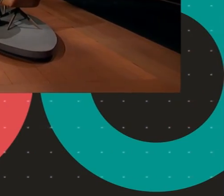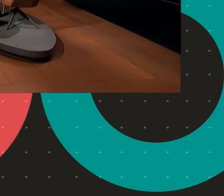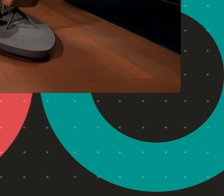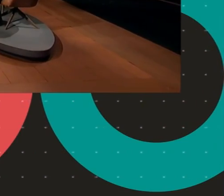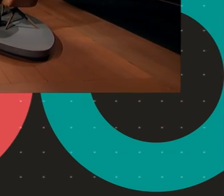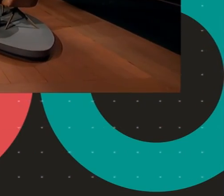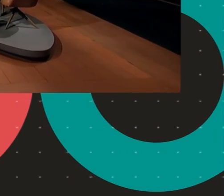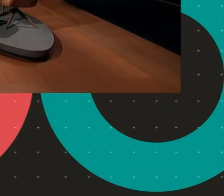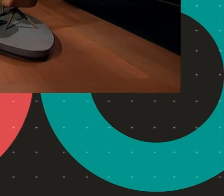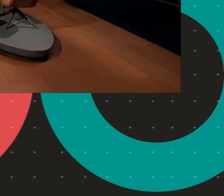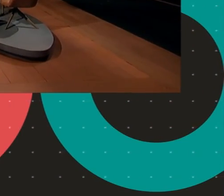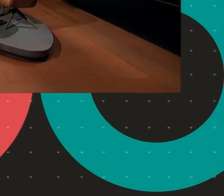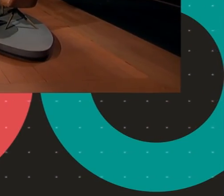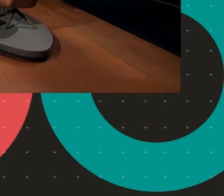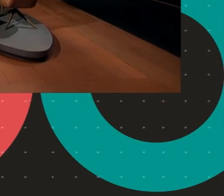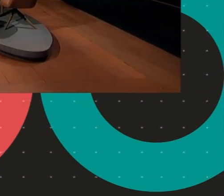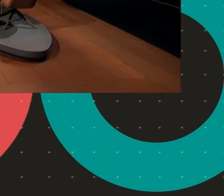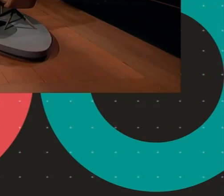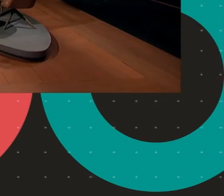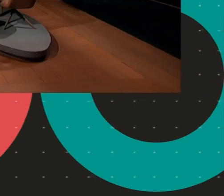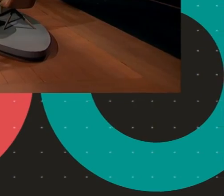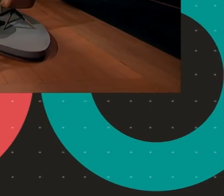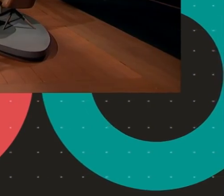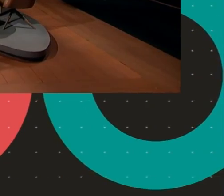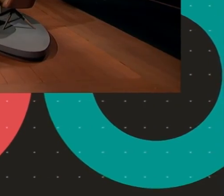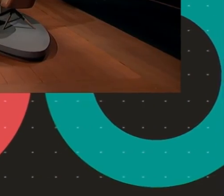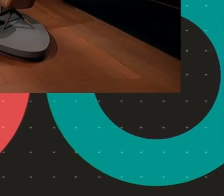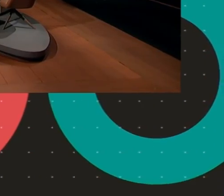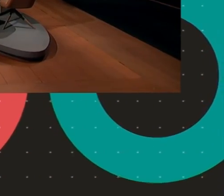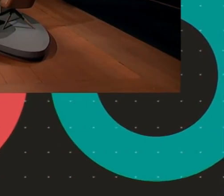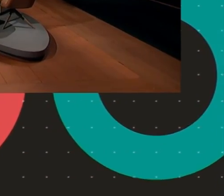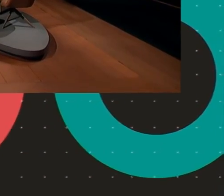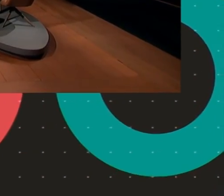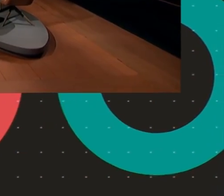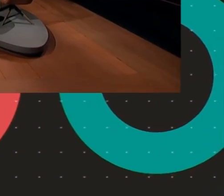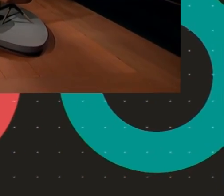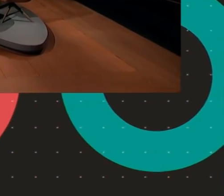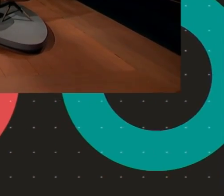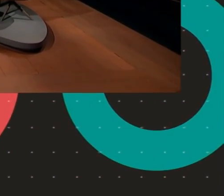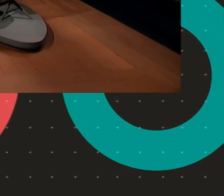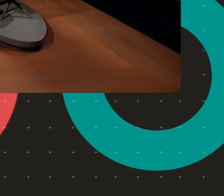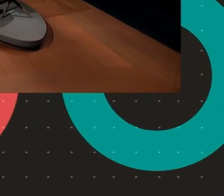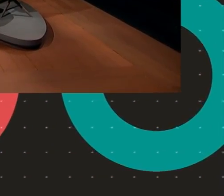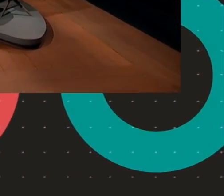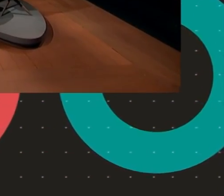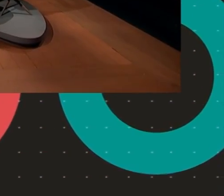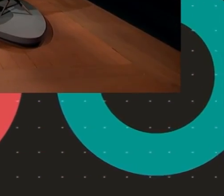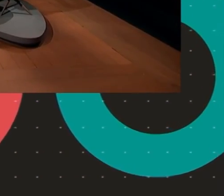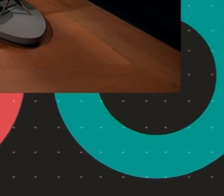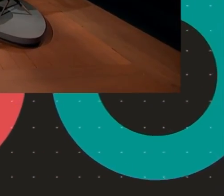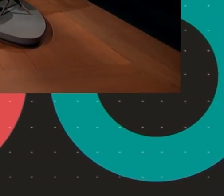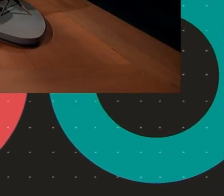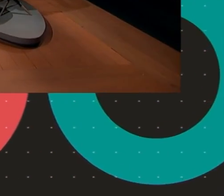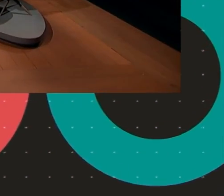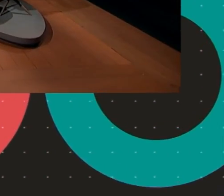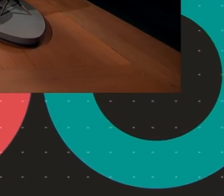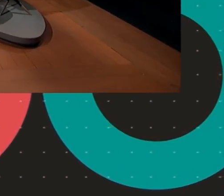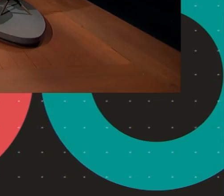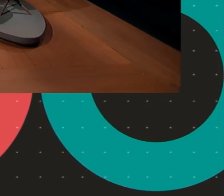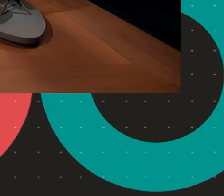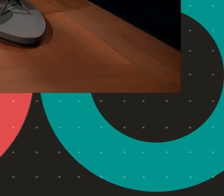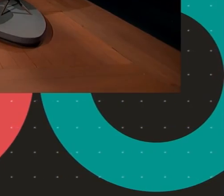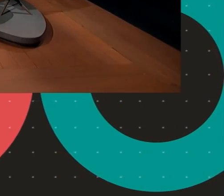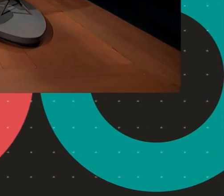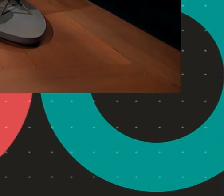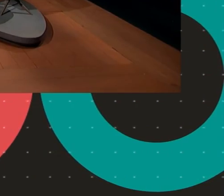É ótimo que fale demais. Não foi muito chata, não. Maravilhoso. Imagina, chata, que isso, tá louca? Obrigada.